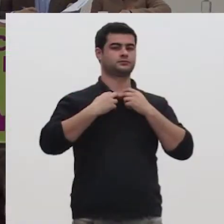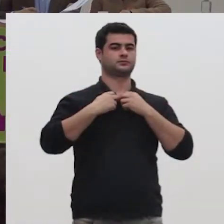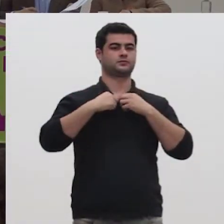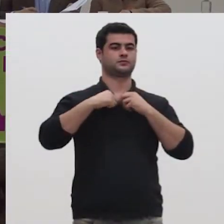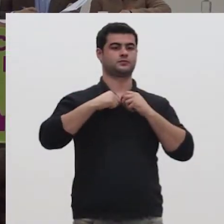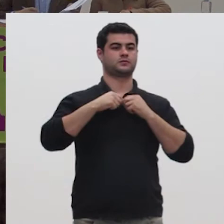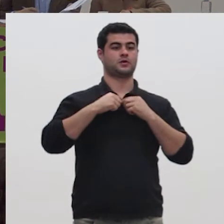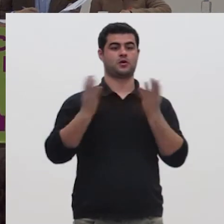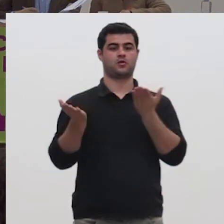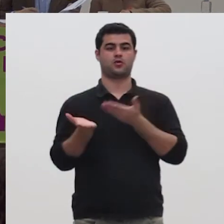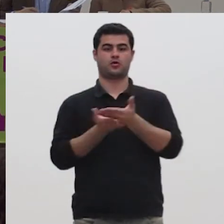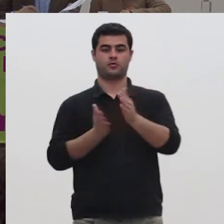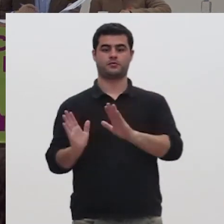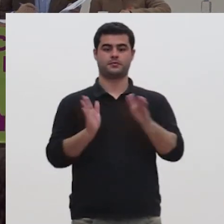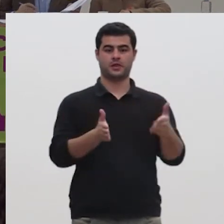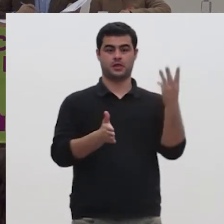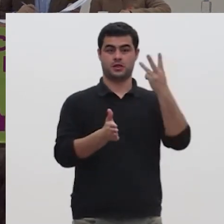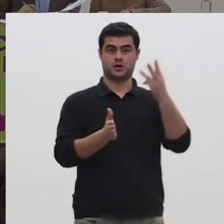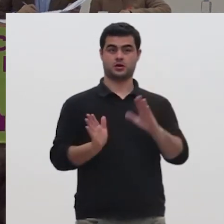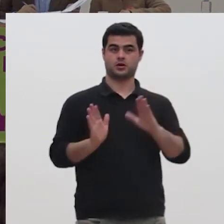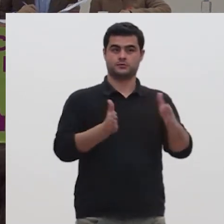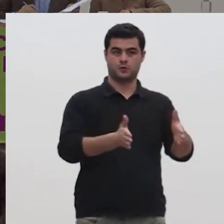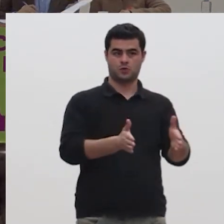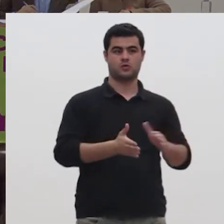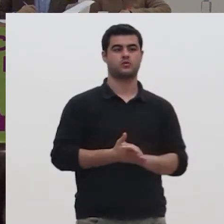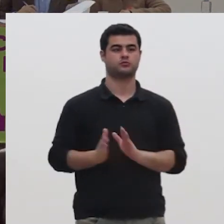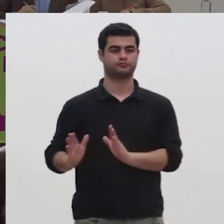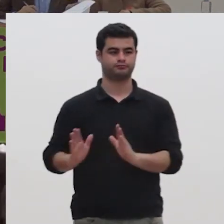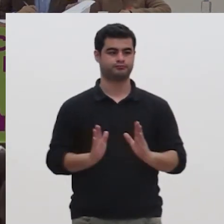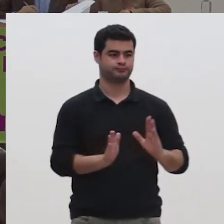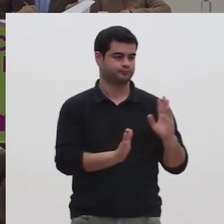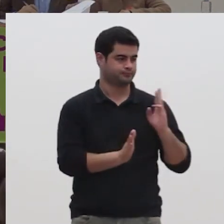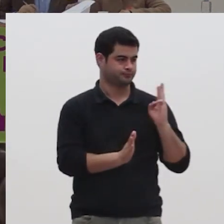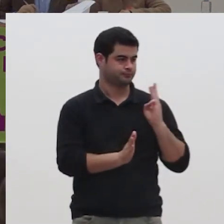início ao bloco 3 do debate.